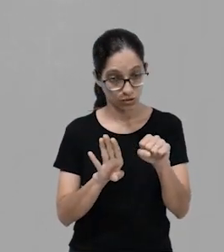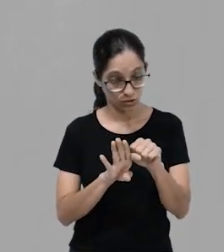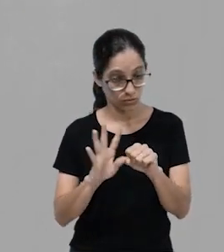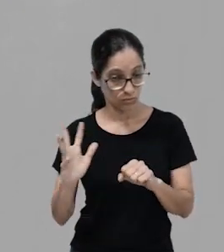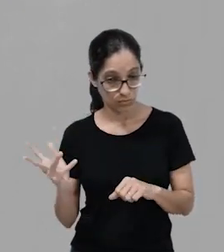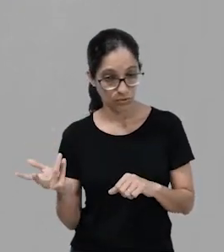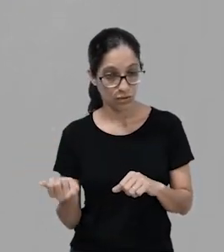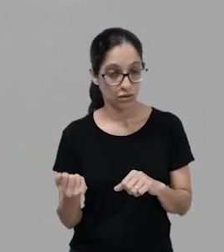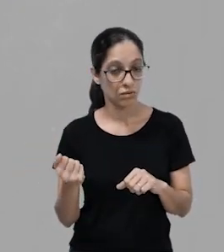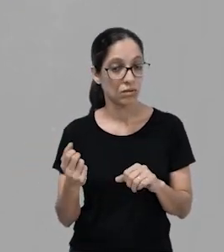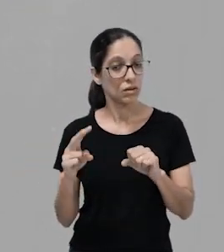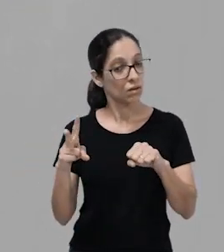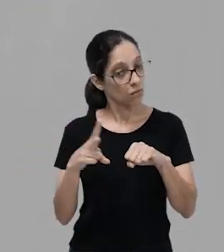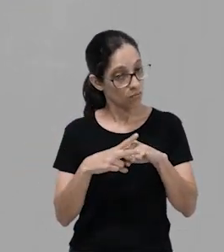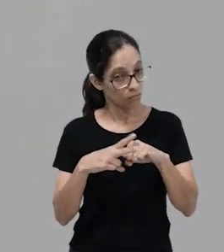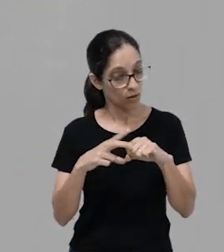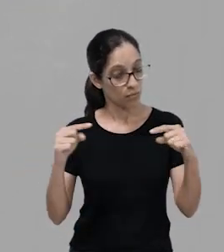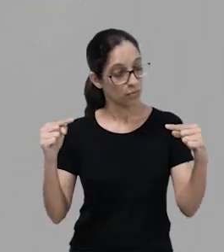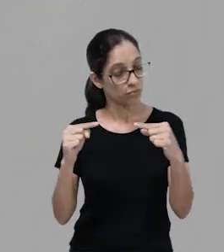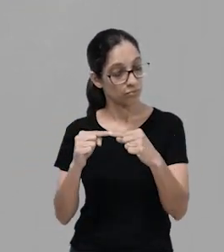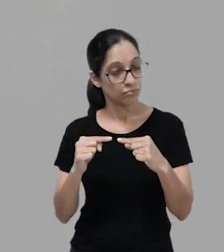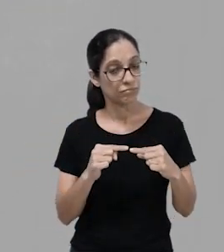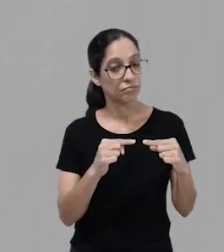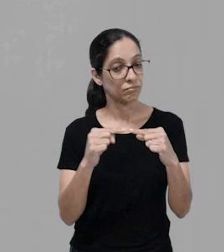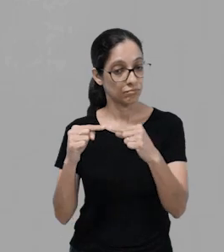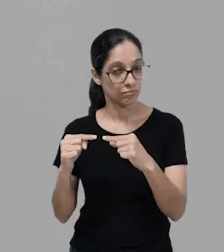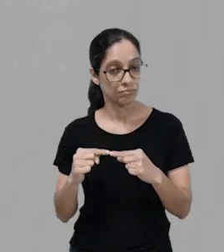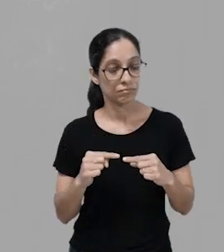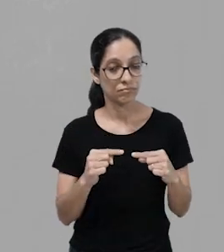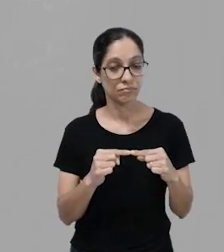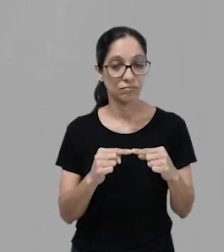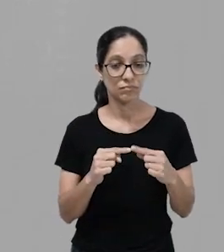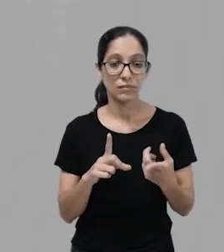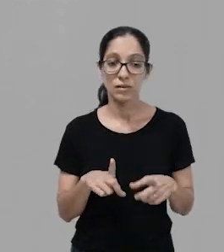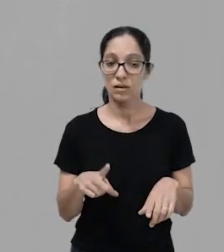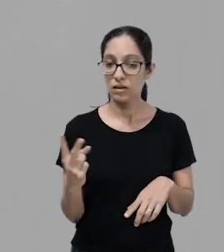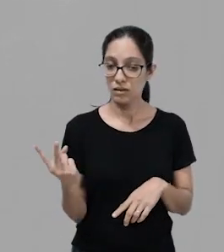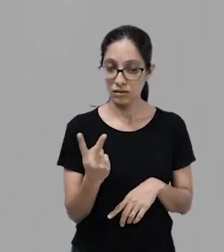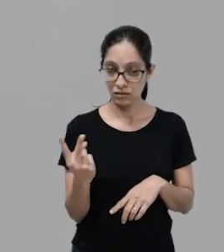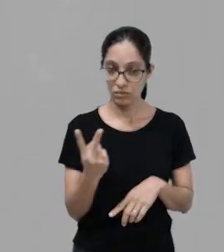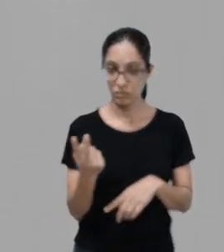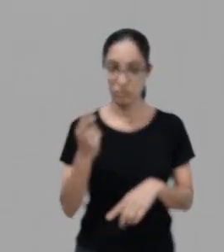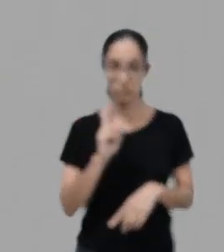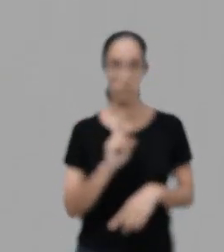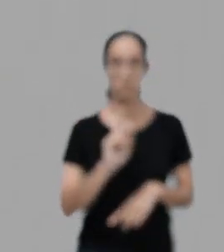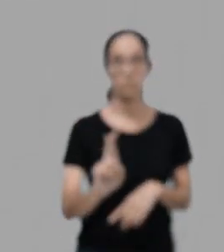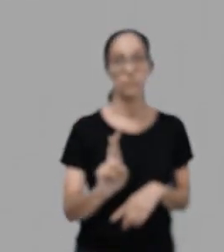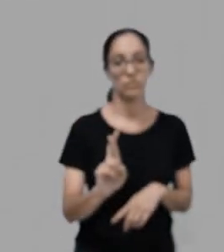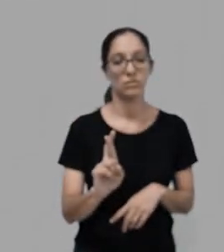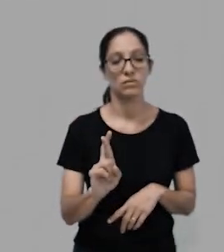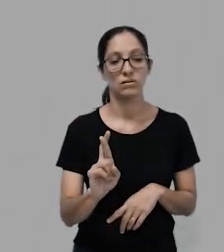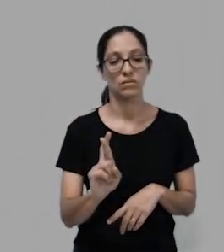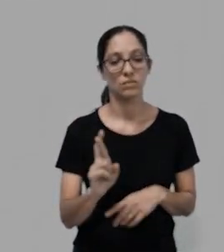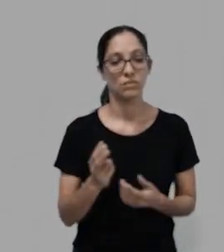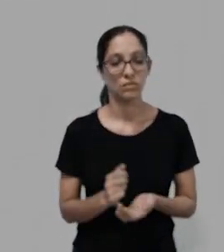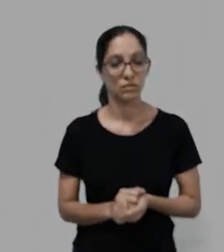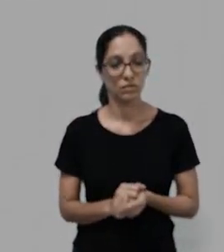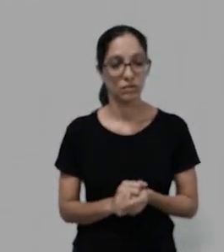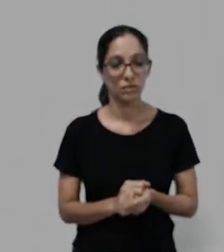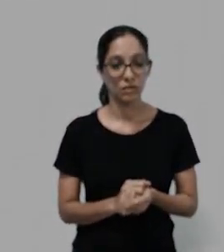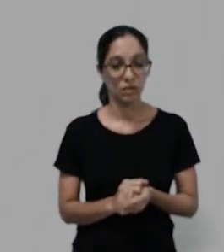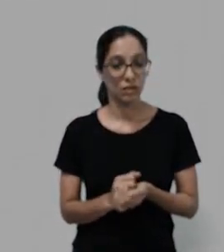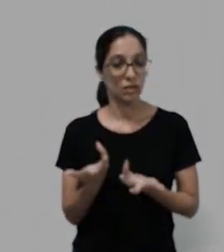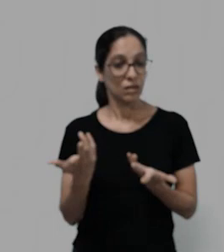plural, então o verbo concorda com o substantivo. As duas respostas, ambas as